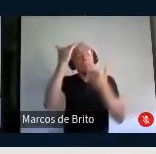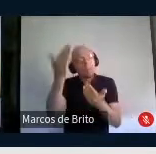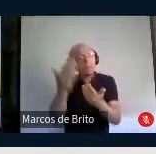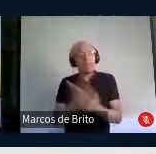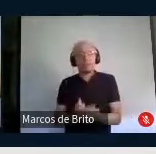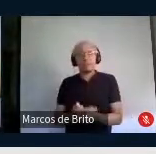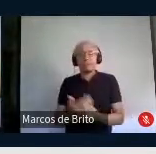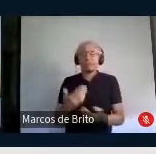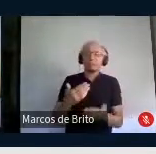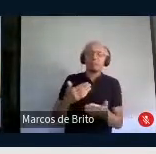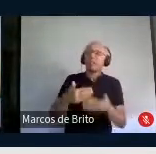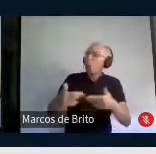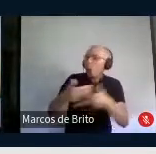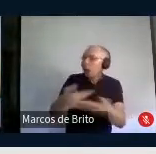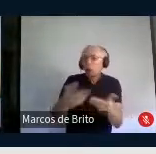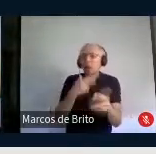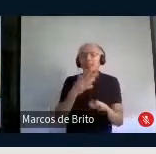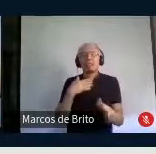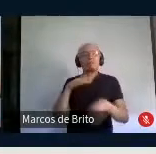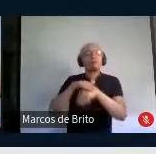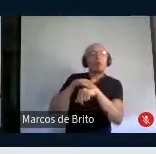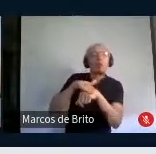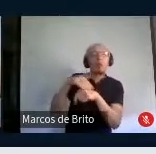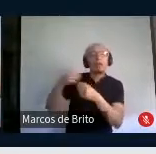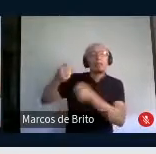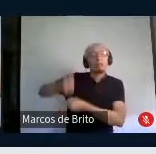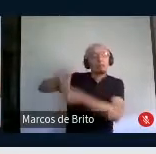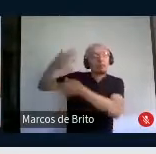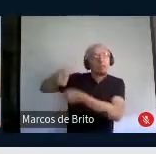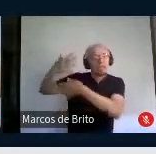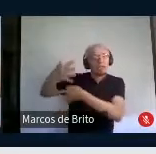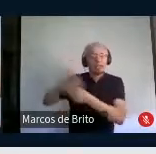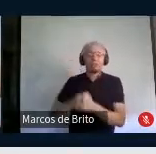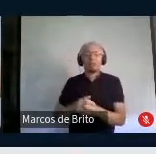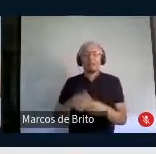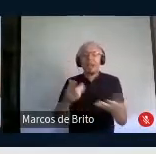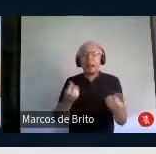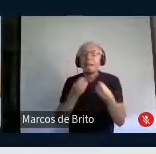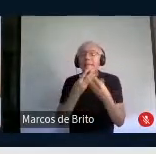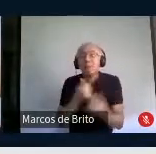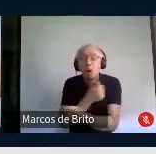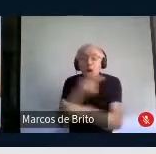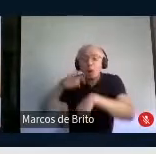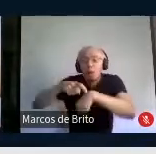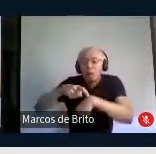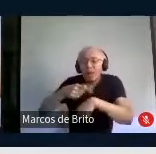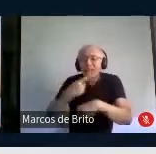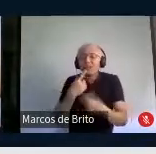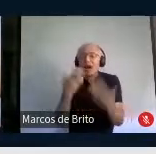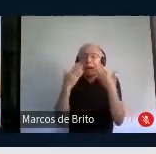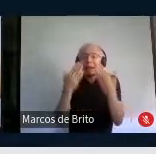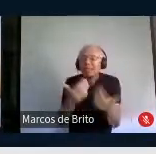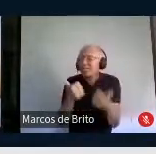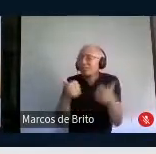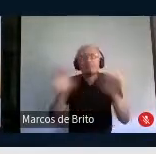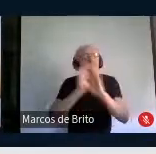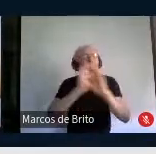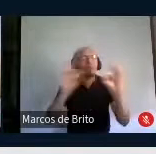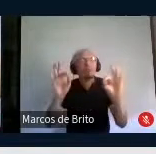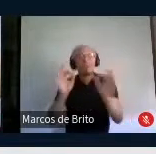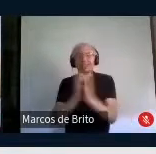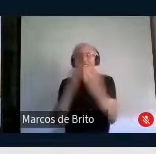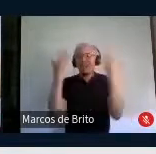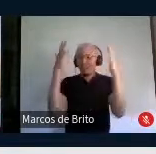está conversando pelo chat. Lira, bom momento, boa defesa, que a apresentação seja bem importante